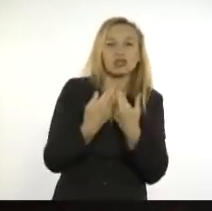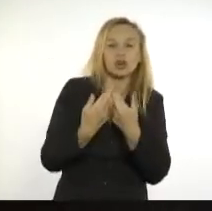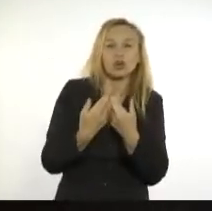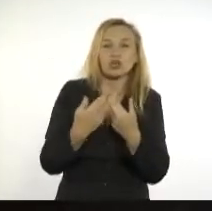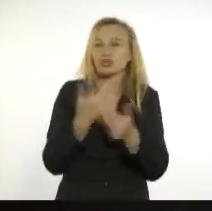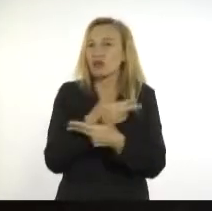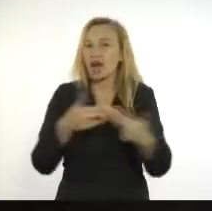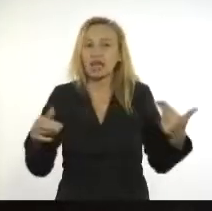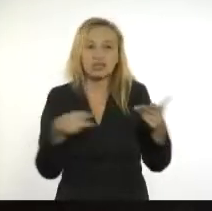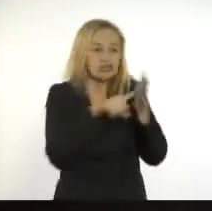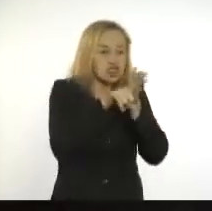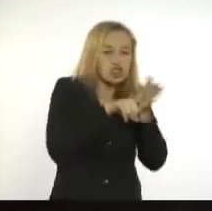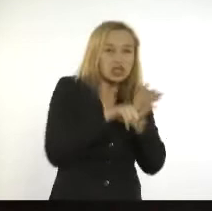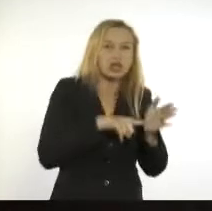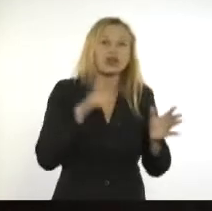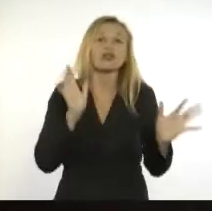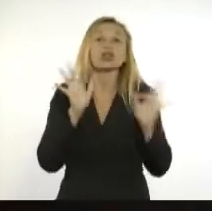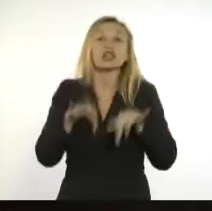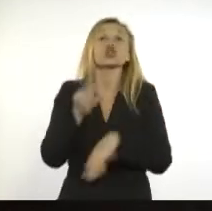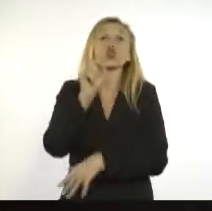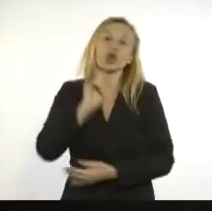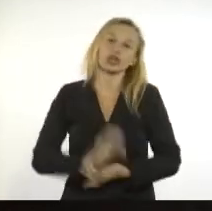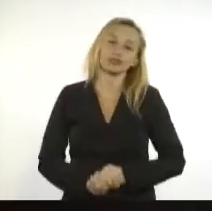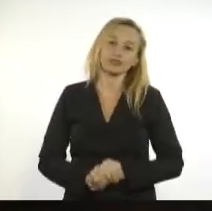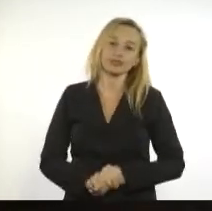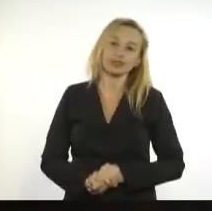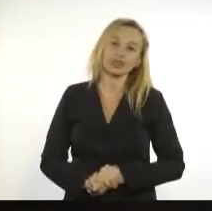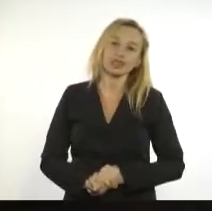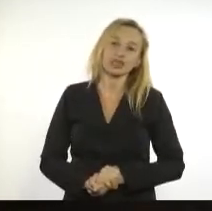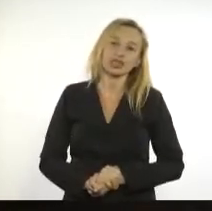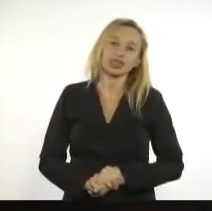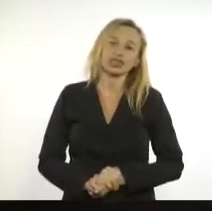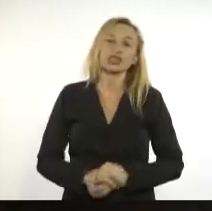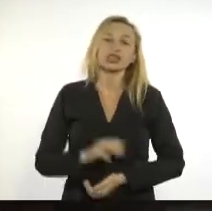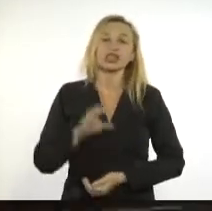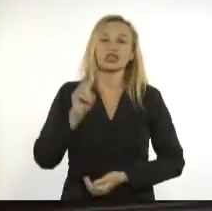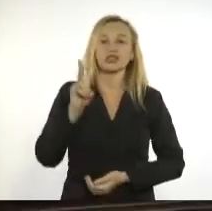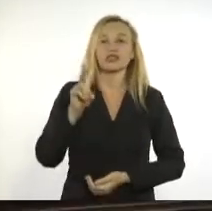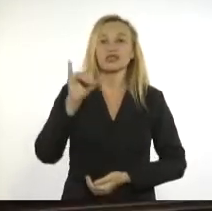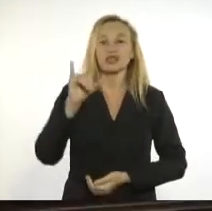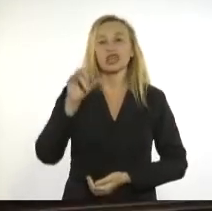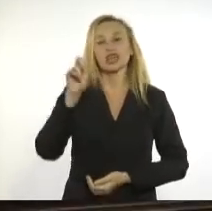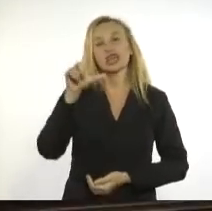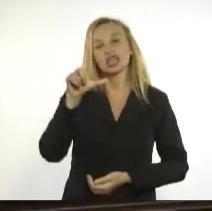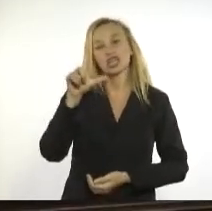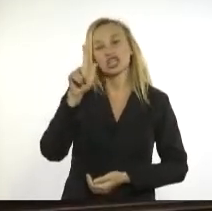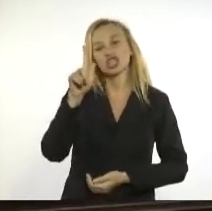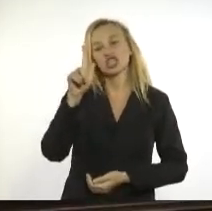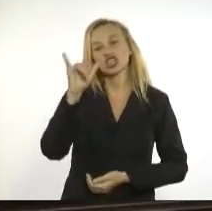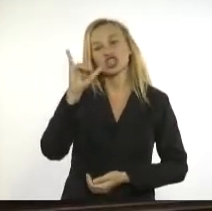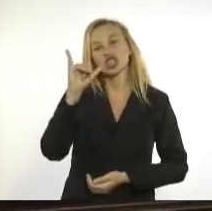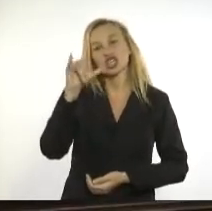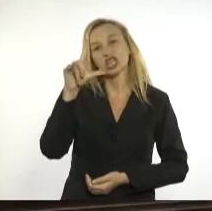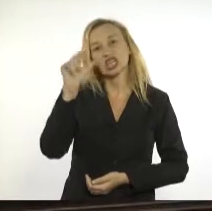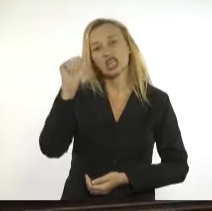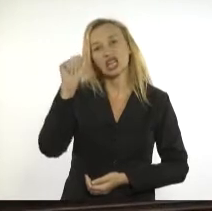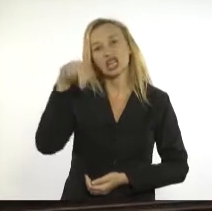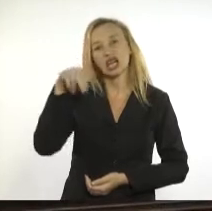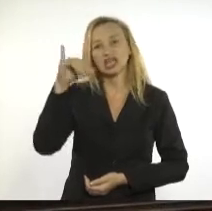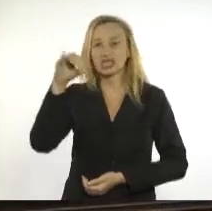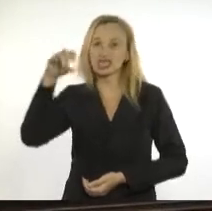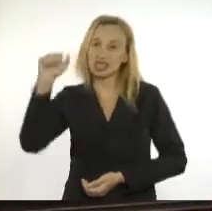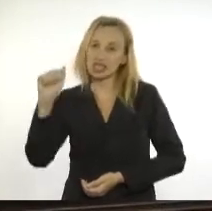O que a gente concluiu? É que INEA, Vigilância Sanitária, são completamente